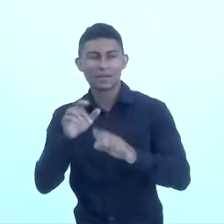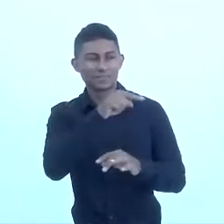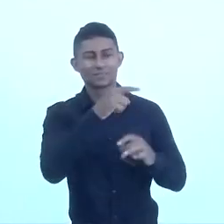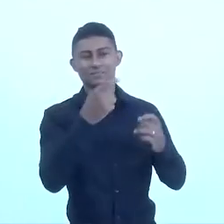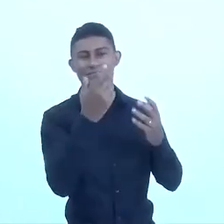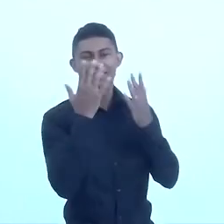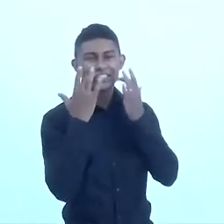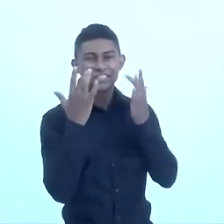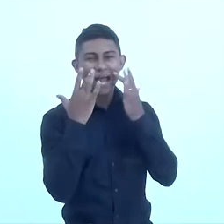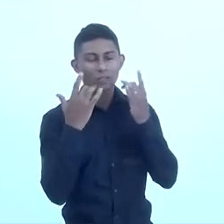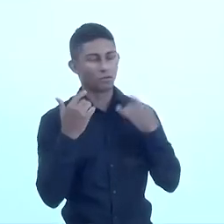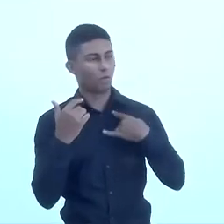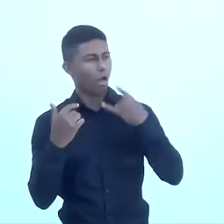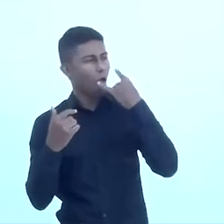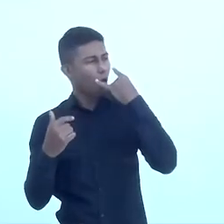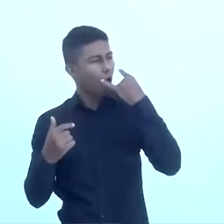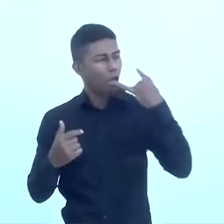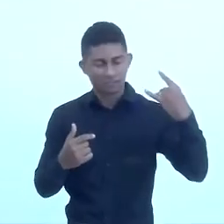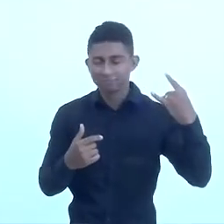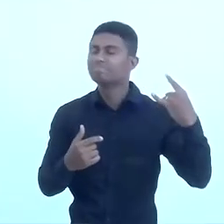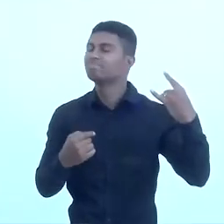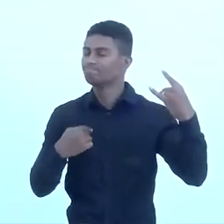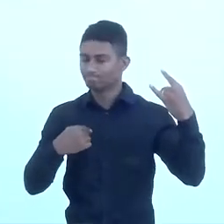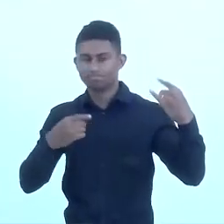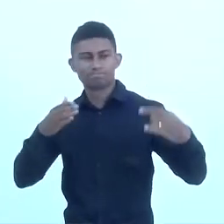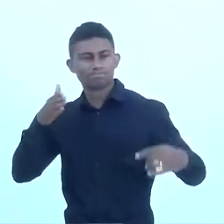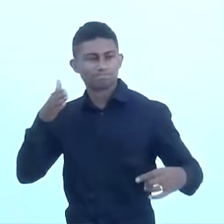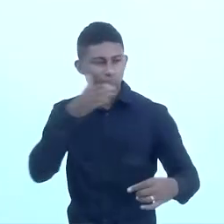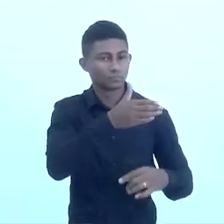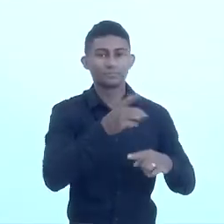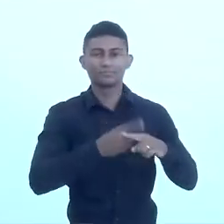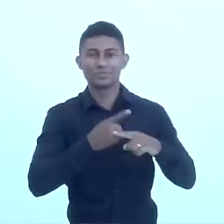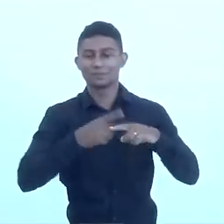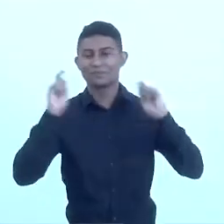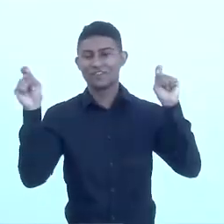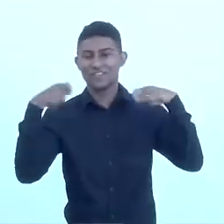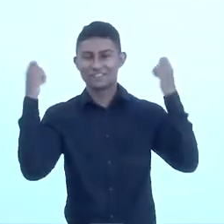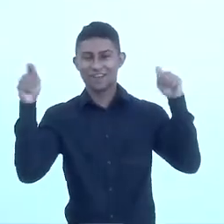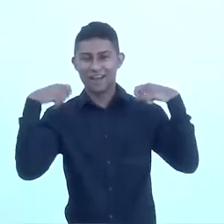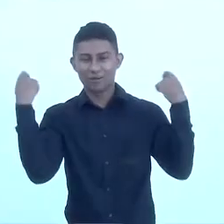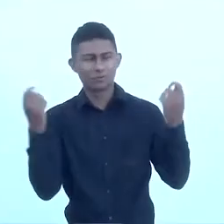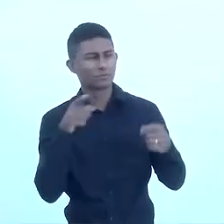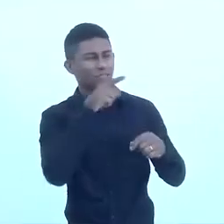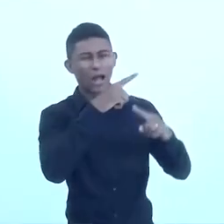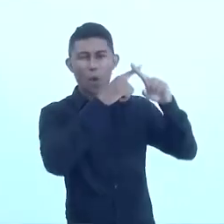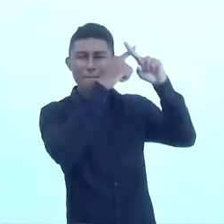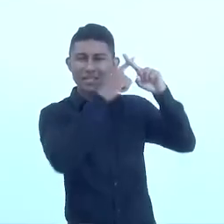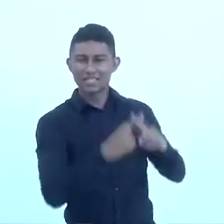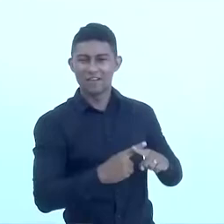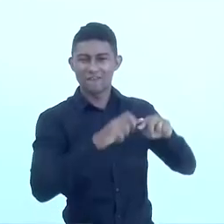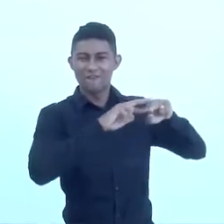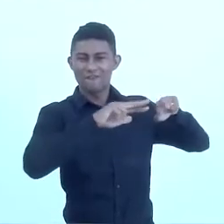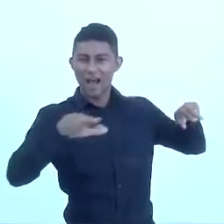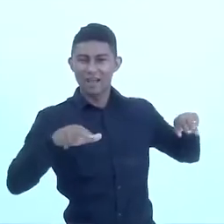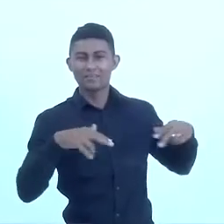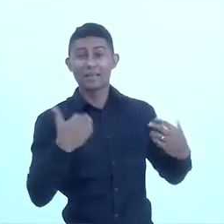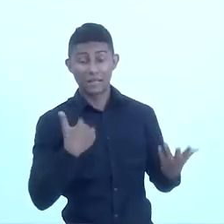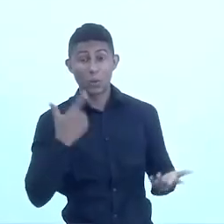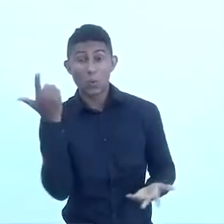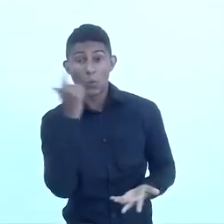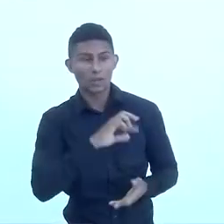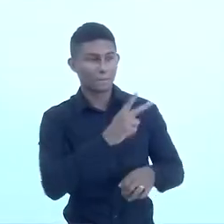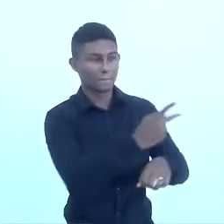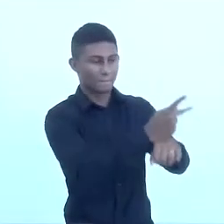muita força e através dos festivais. Eram grandes concursos, assim, e eu me dava bem, assim,